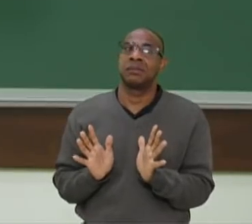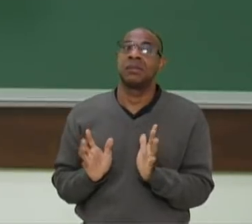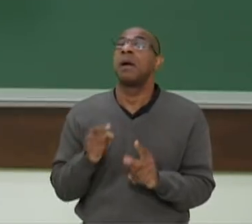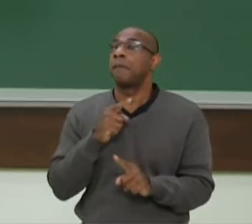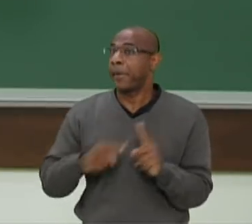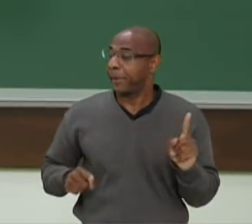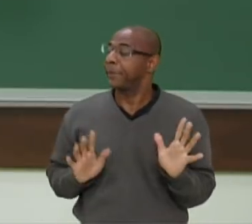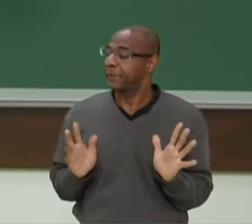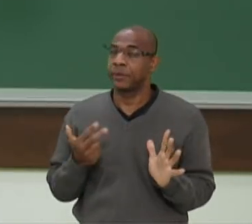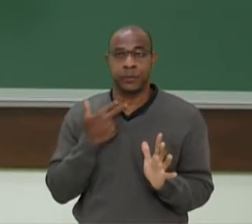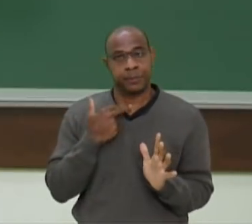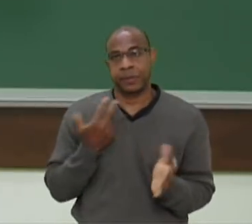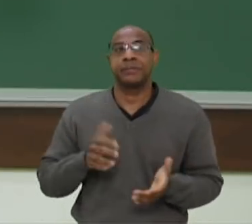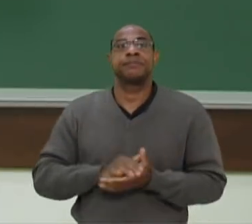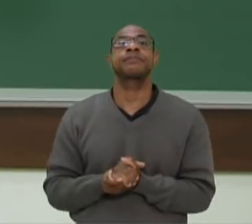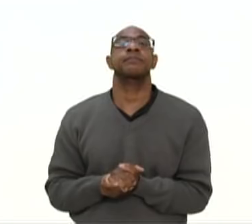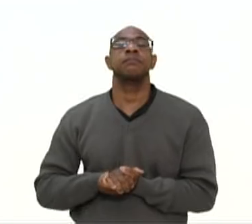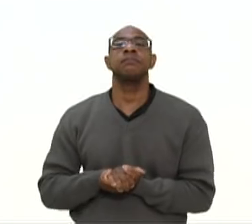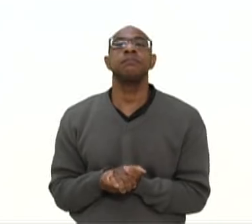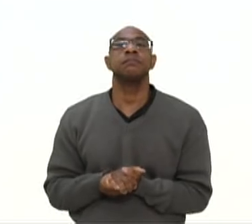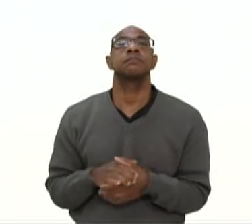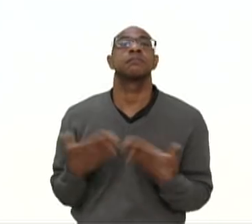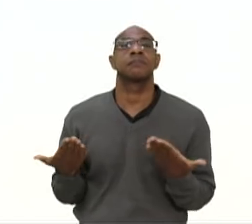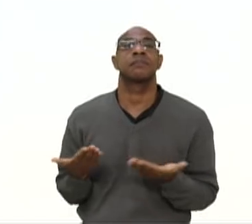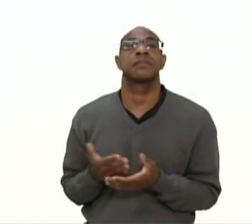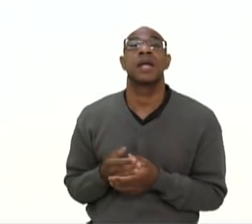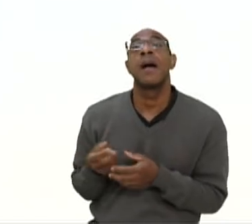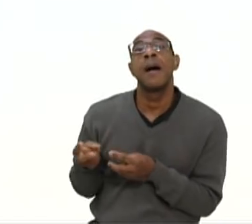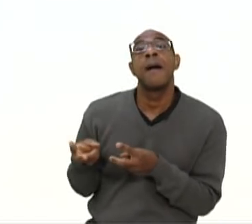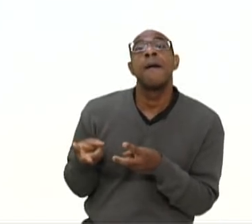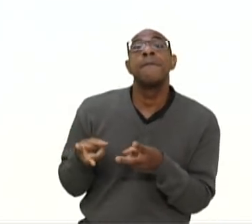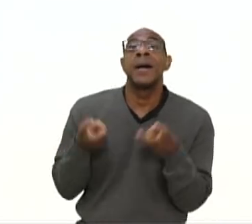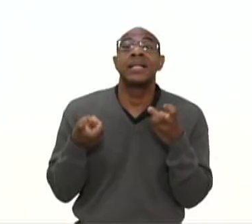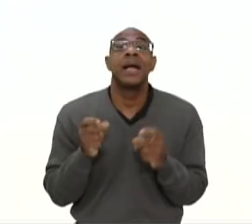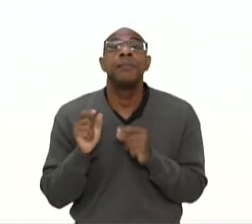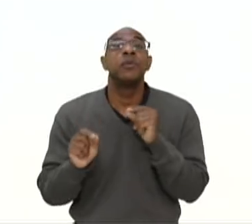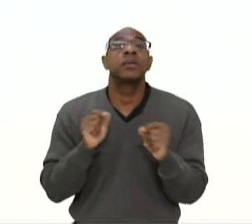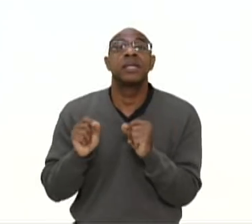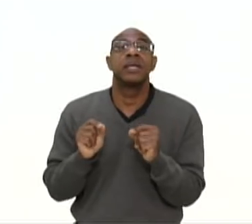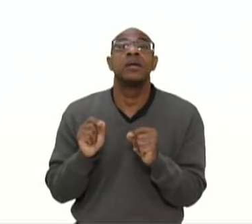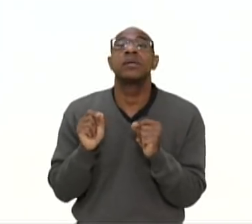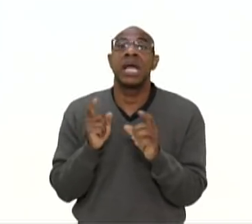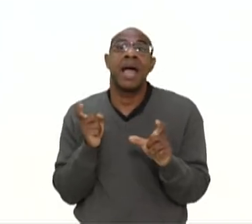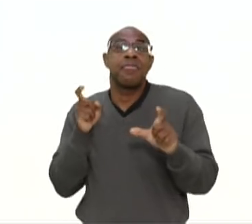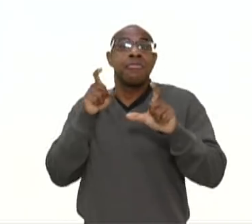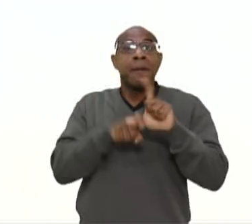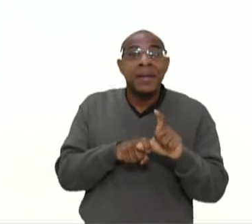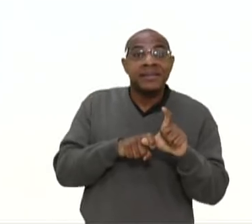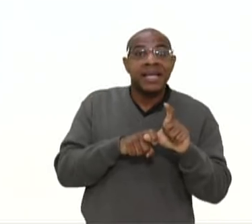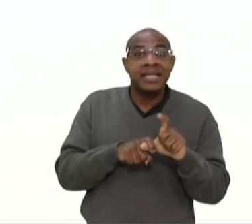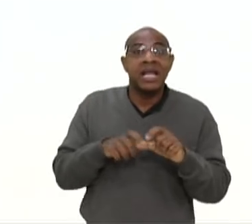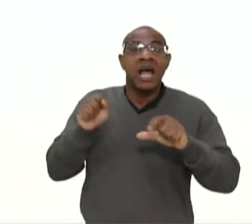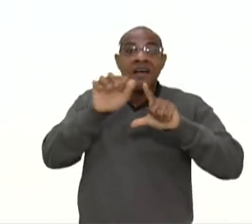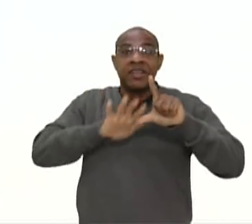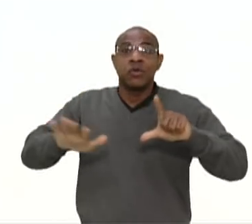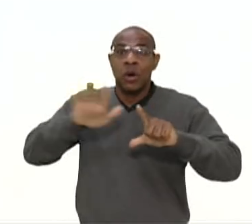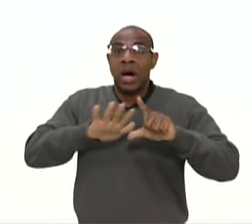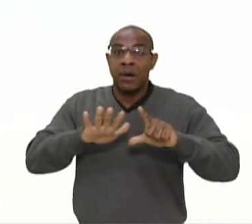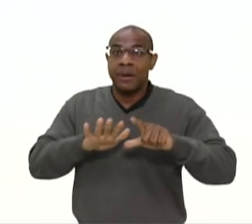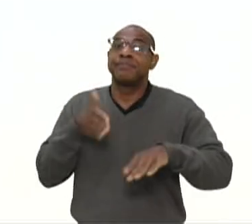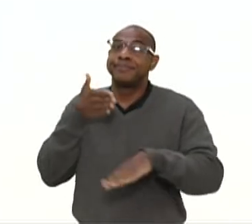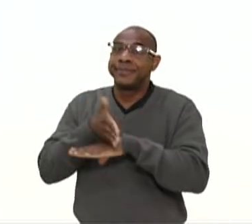não se faz. Continuando o texto. Percebe, entretanto, que a dependência virtual tornou-se